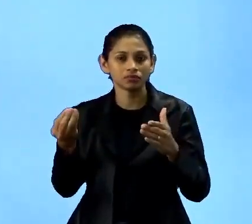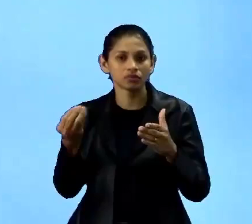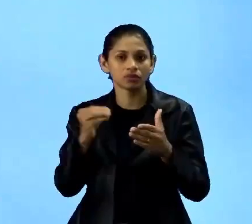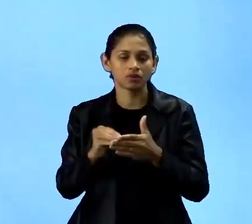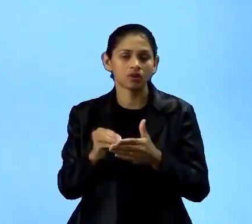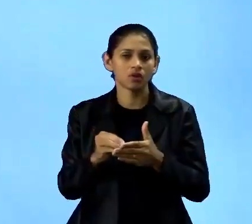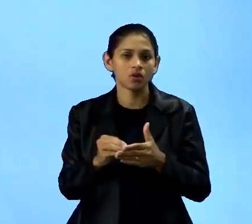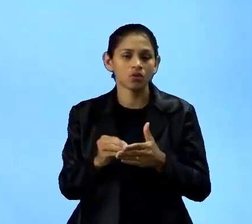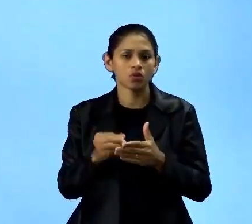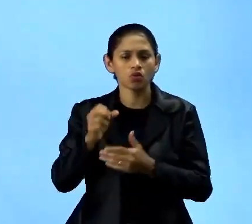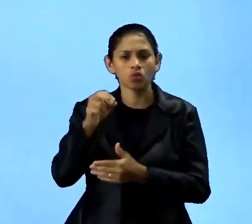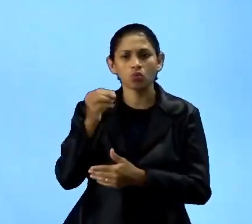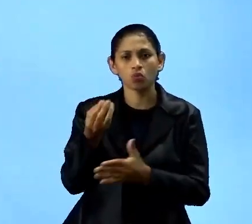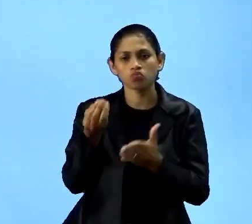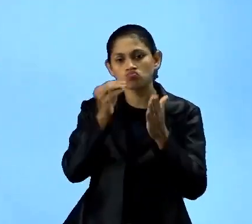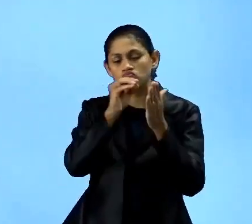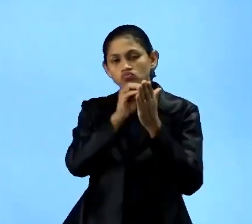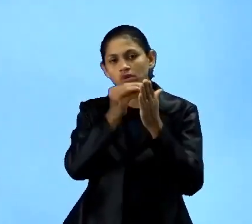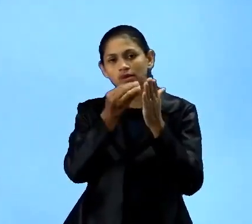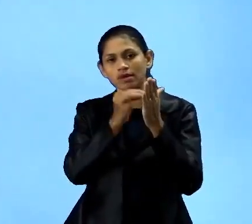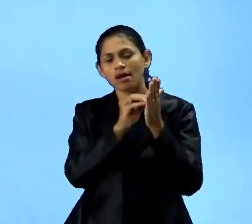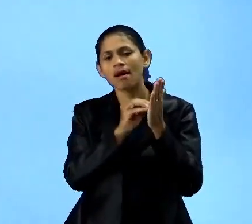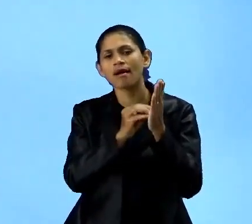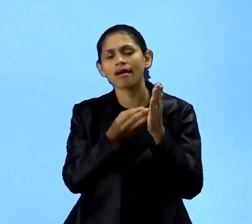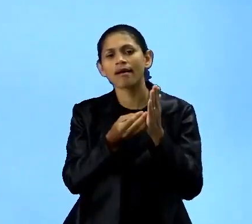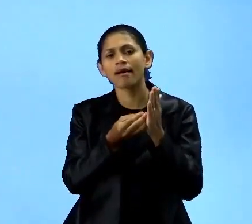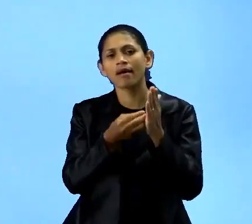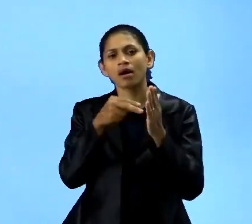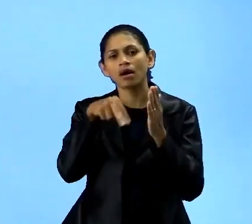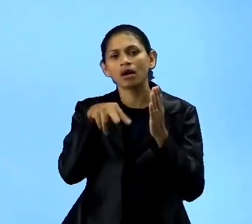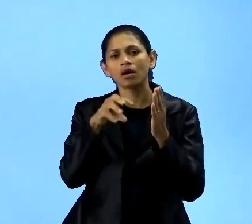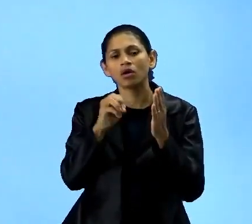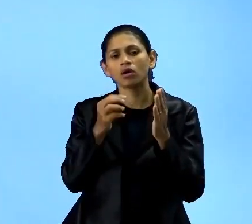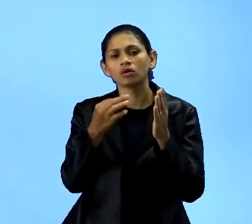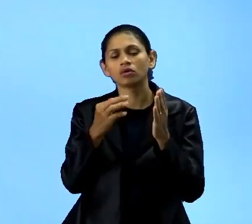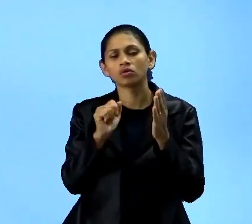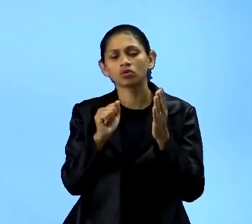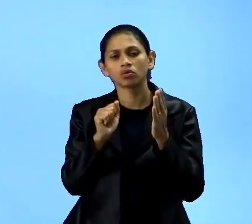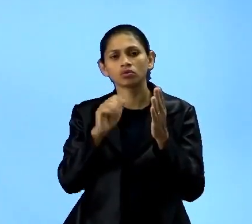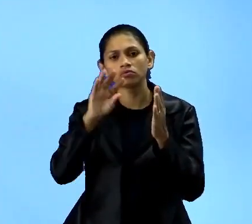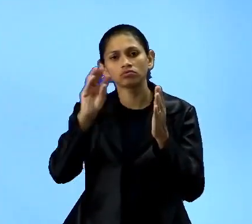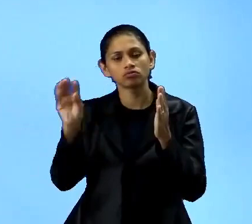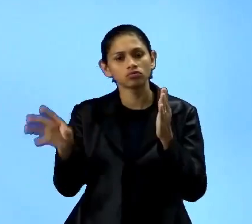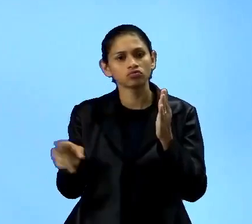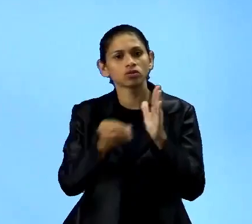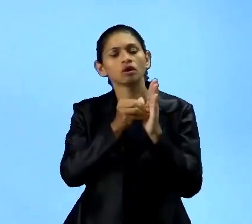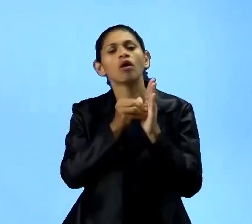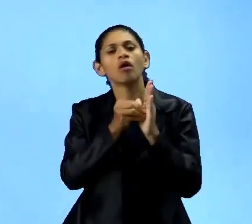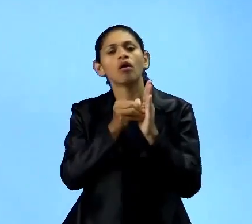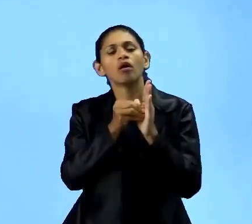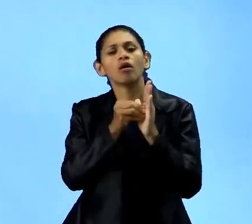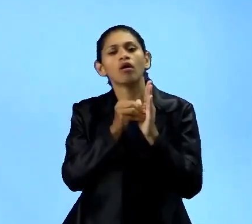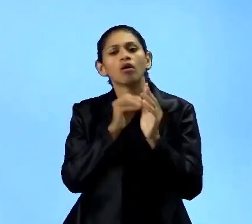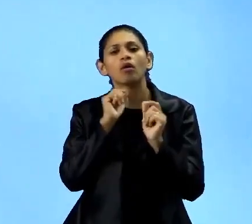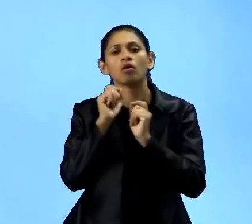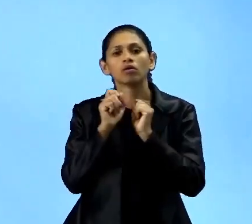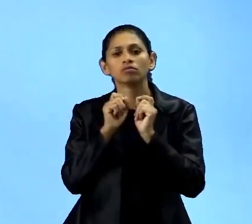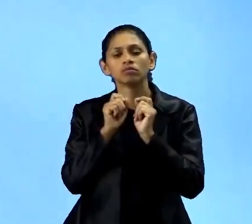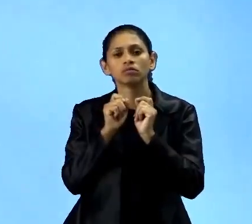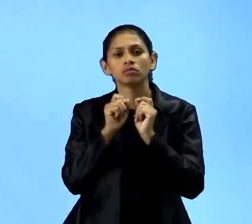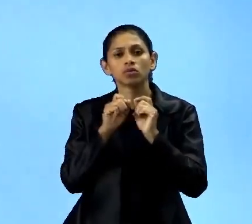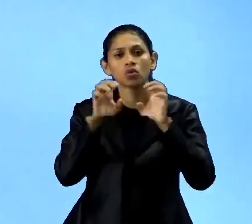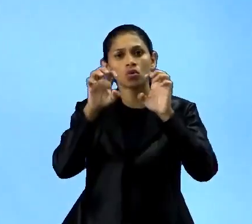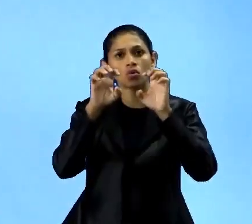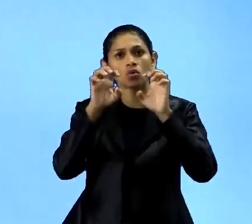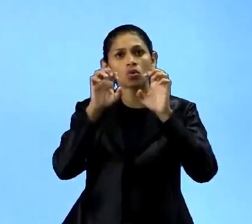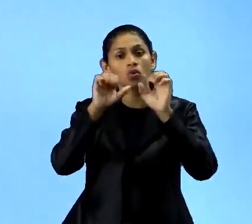casas decimais diferentes de 0 ou de 5, por conta do sistema que a gente lança a nota. Então, ele só